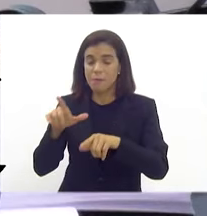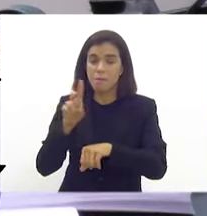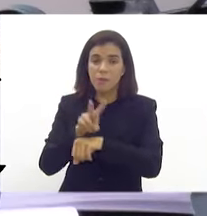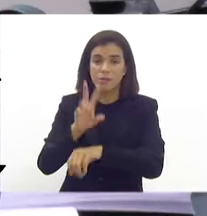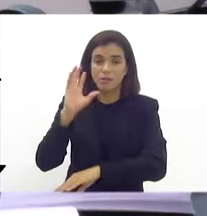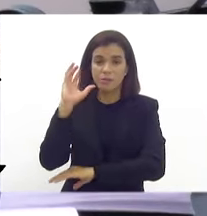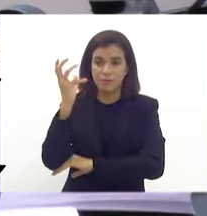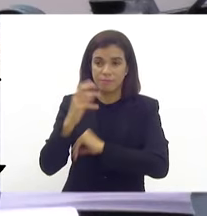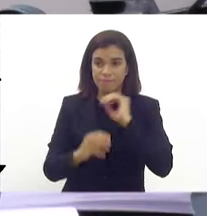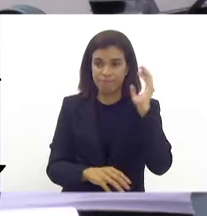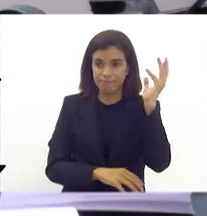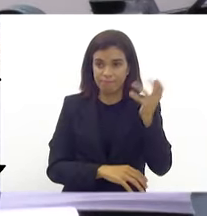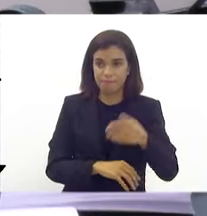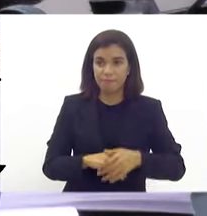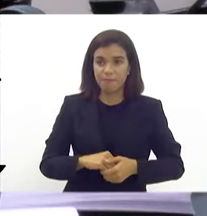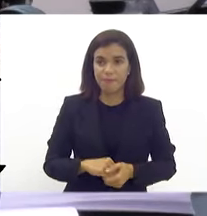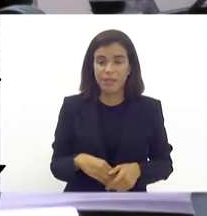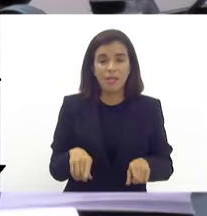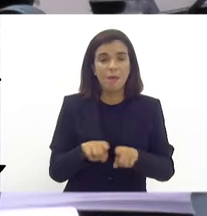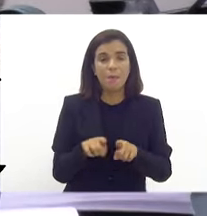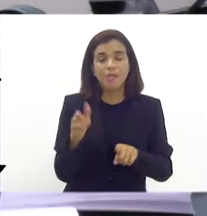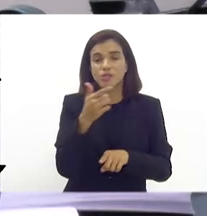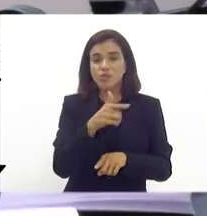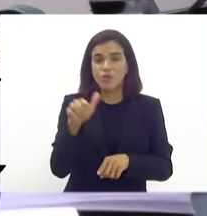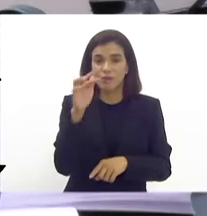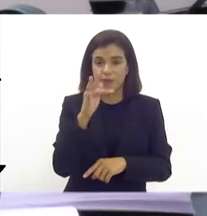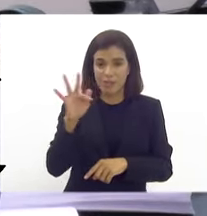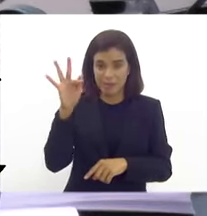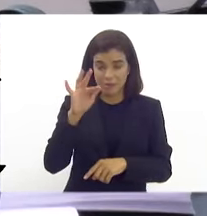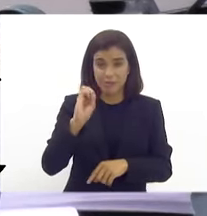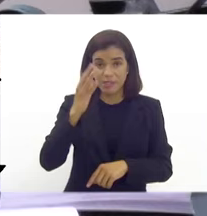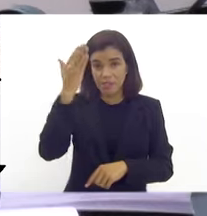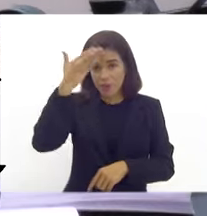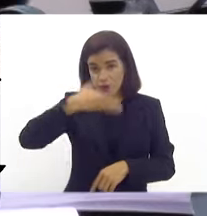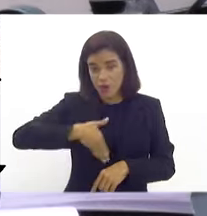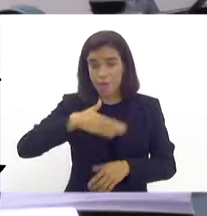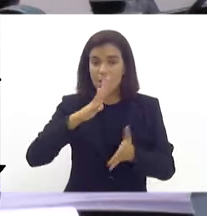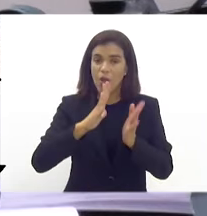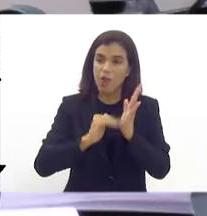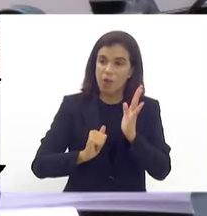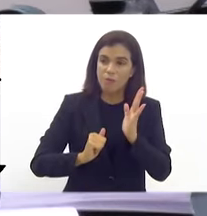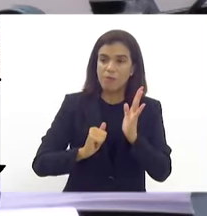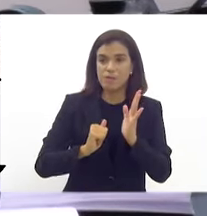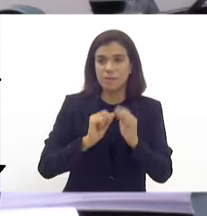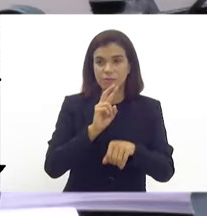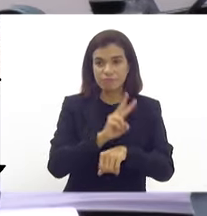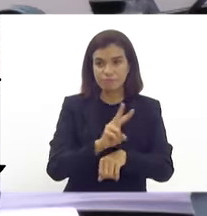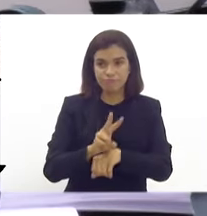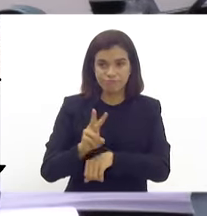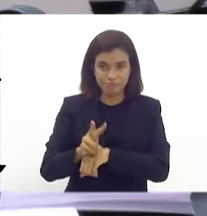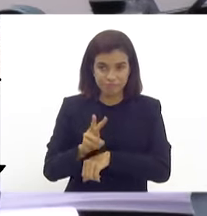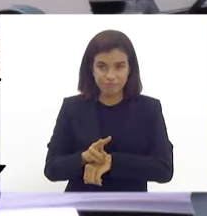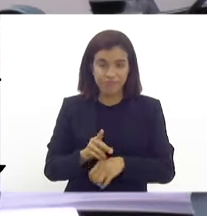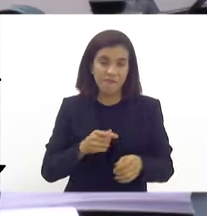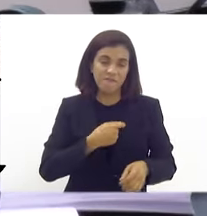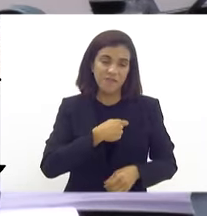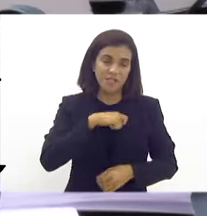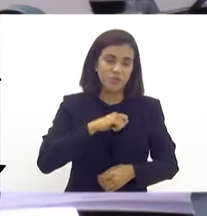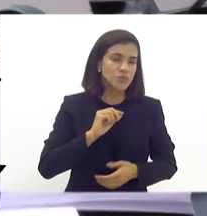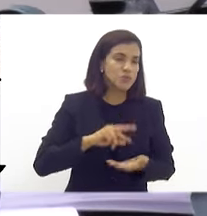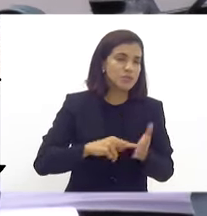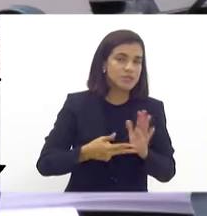excluindo a atuação supletiva de outro Federado se comprovado omissão ou insuficiência da tutela fiscalizatória que quer dizer